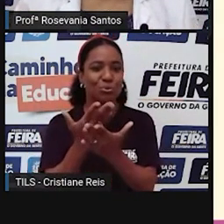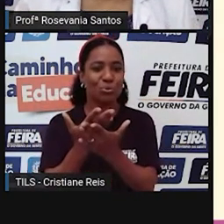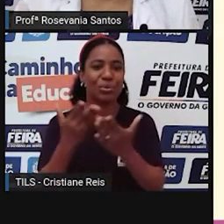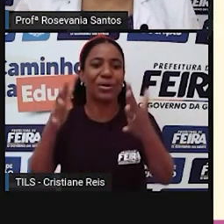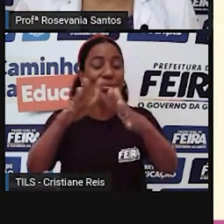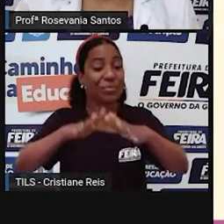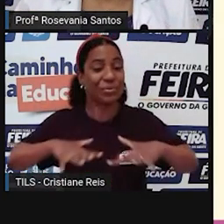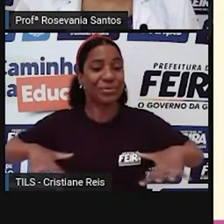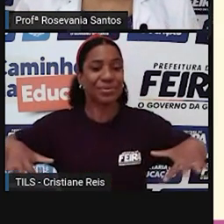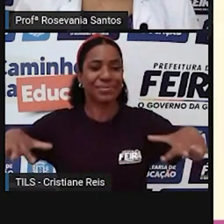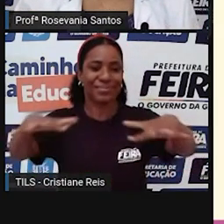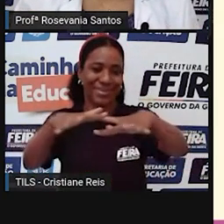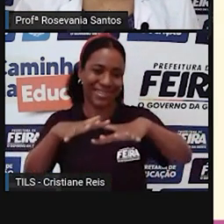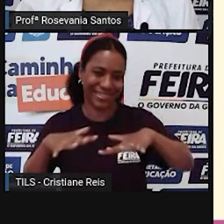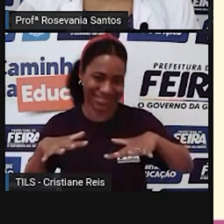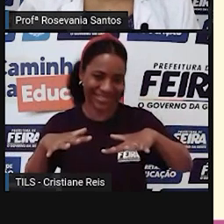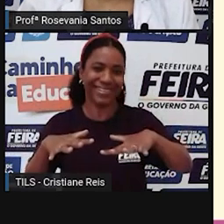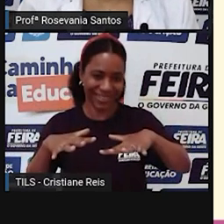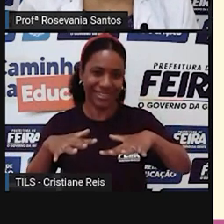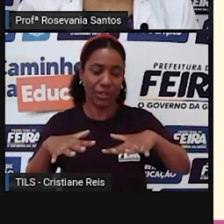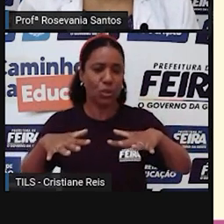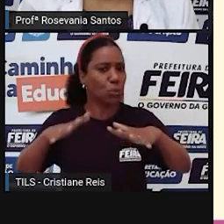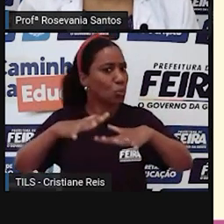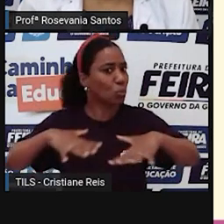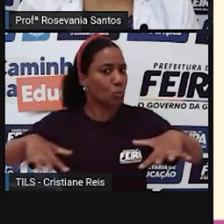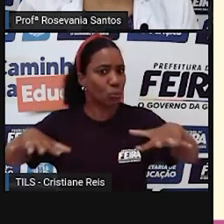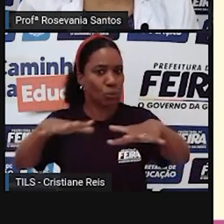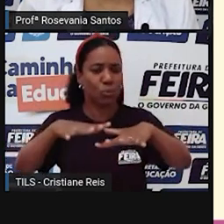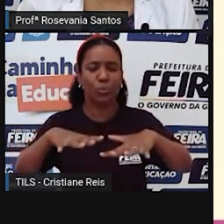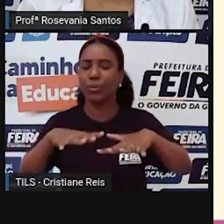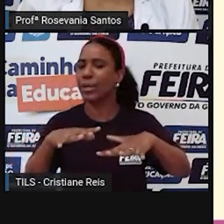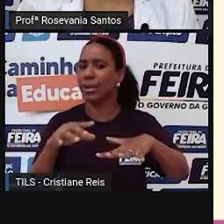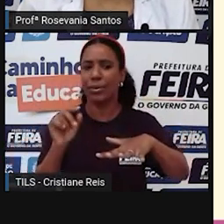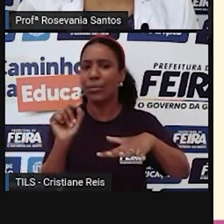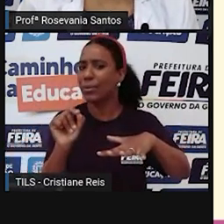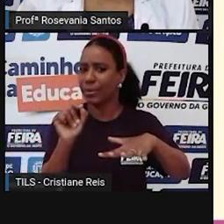esse espaço geográfico, ele é, digamos assim,